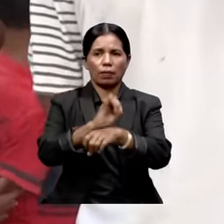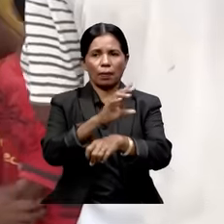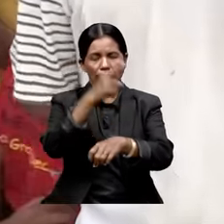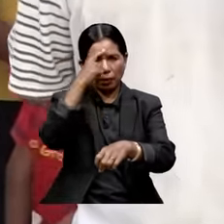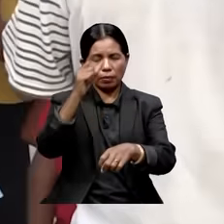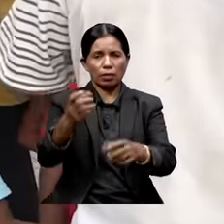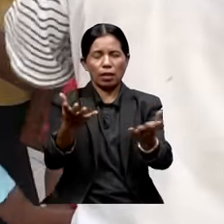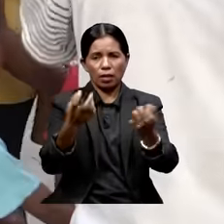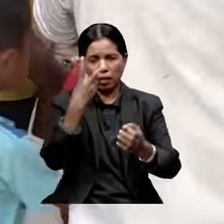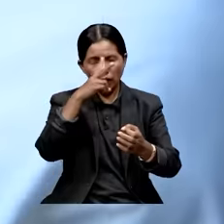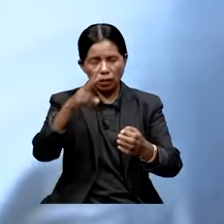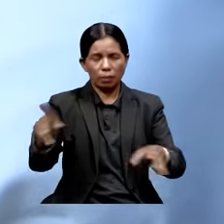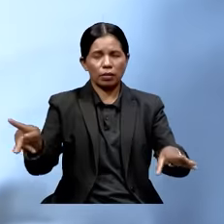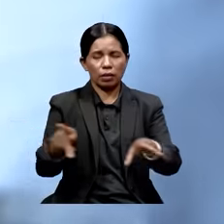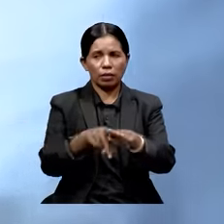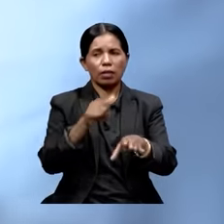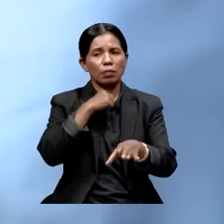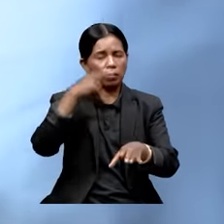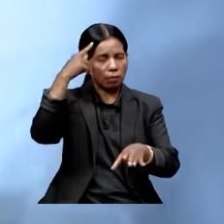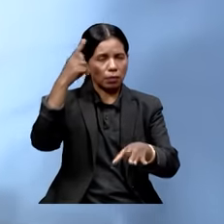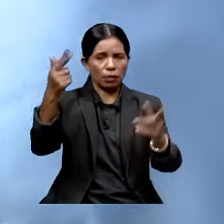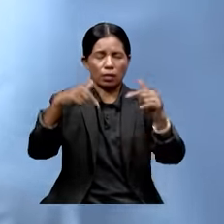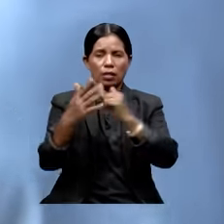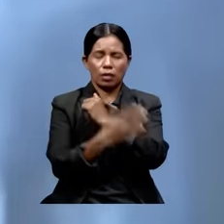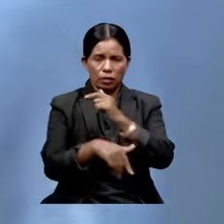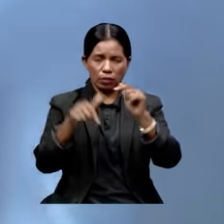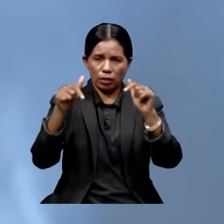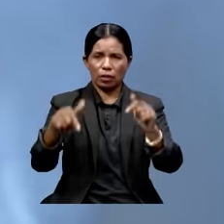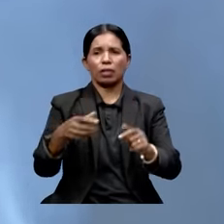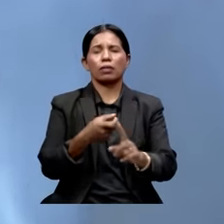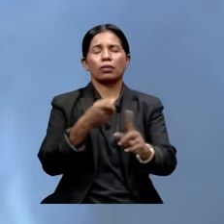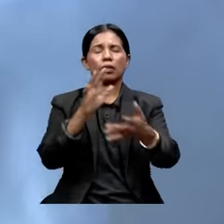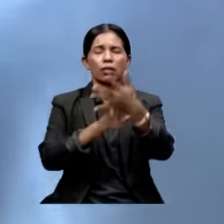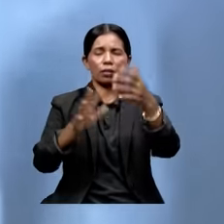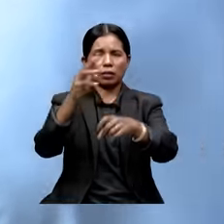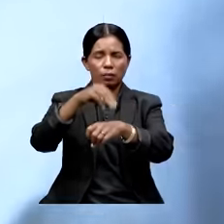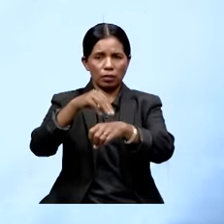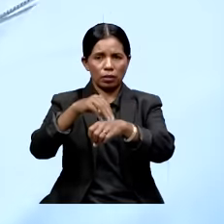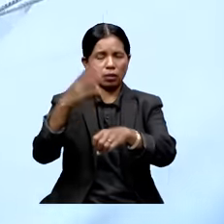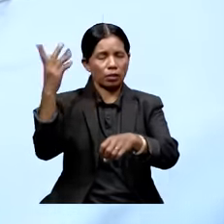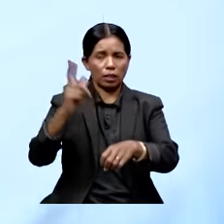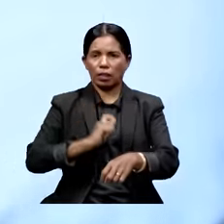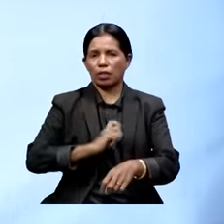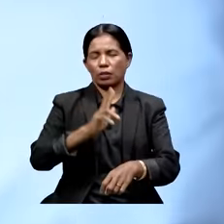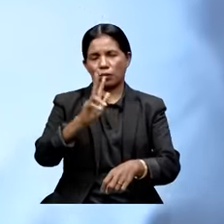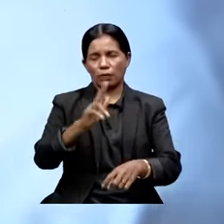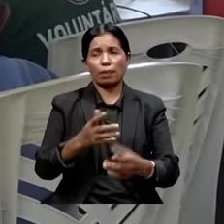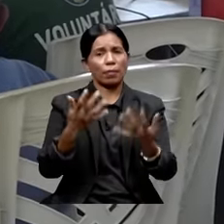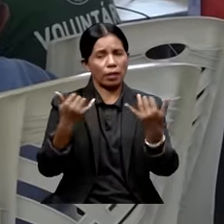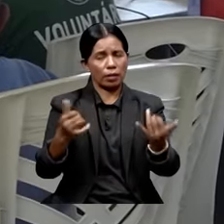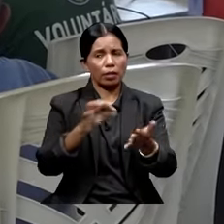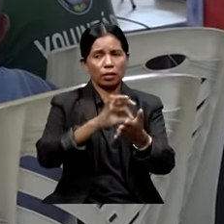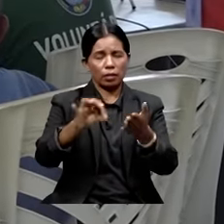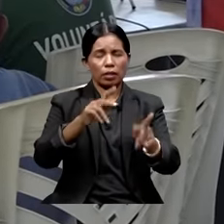carac harre ho matam presença Santo Padre e Rai Lulik ida ne, li Rusi celebração missa solene e tacitolo. Da onde